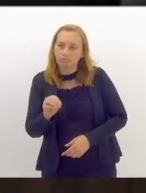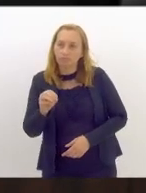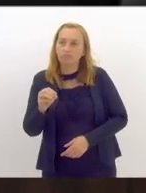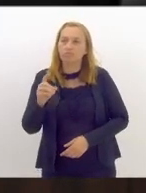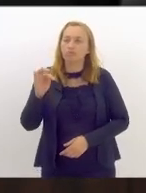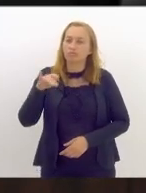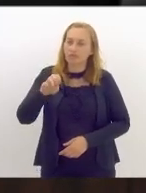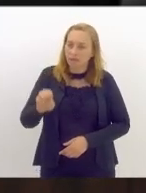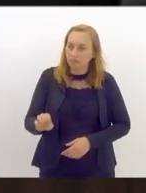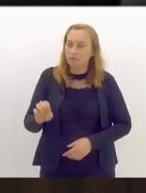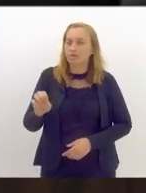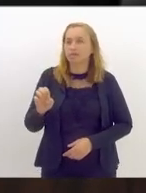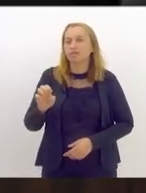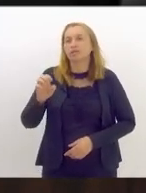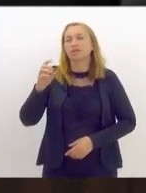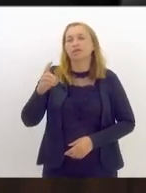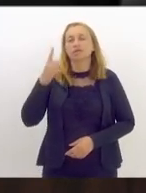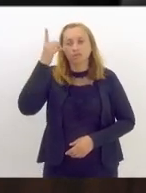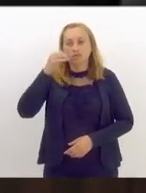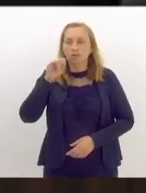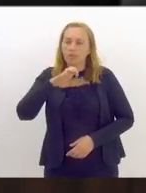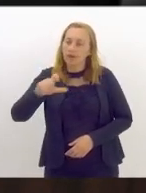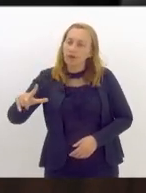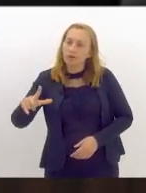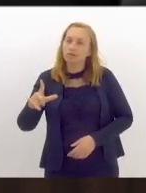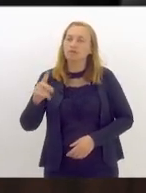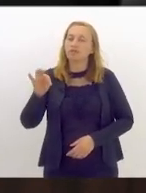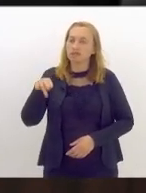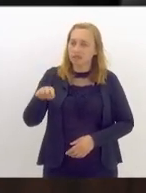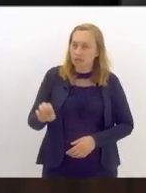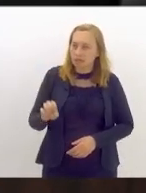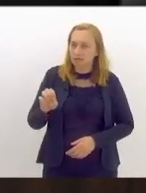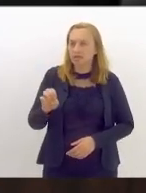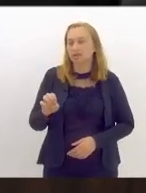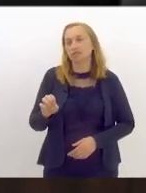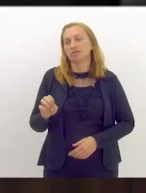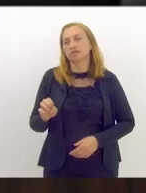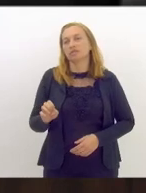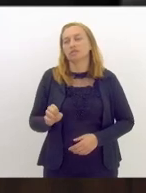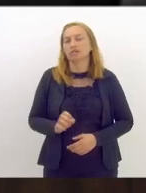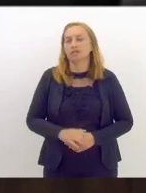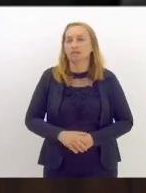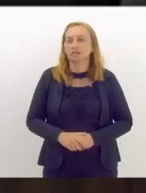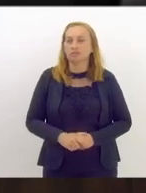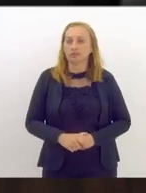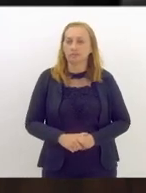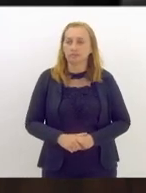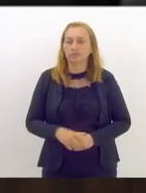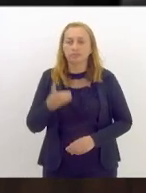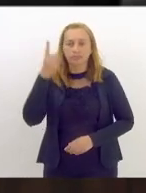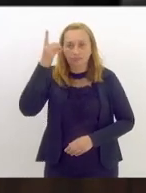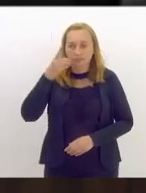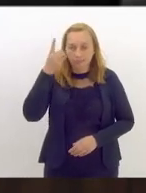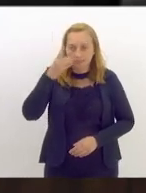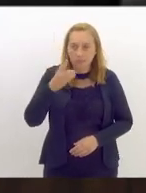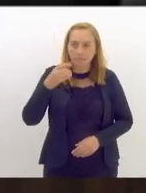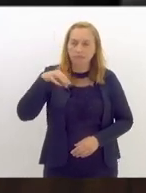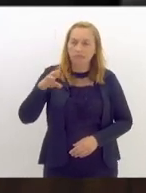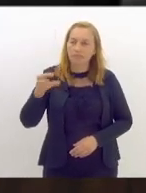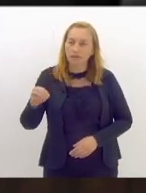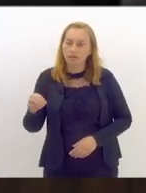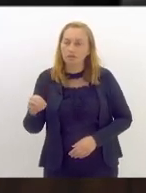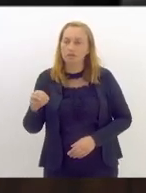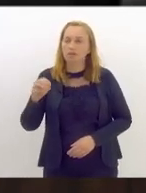Deputado Felipe Soares deputado Felipe pobel Deputado Franciane Mota Deputado Márcio canela